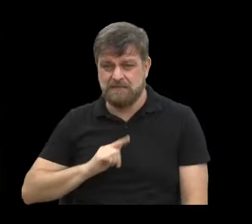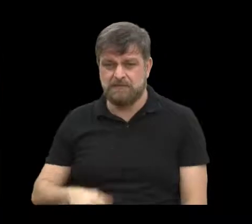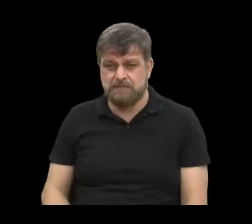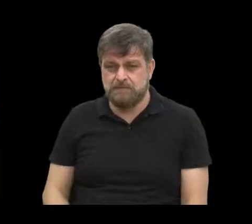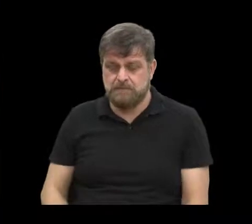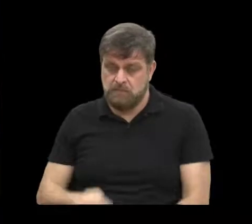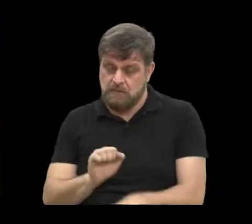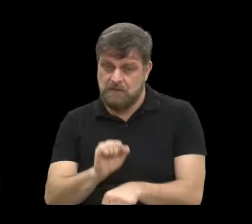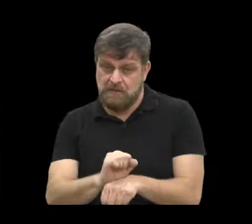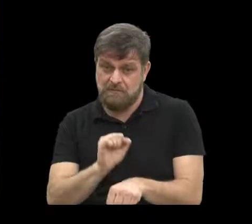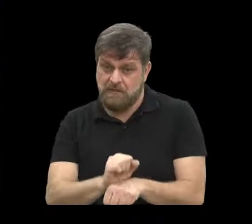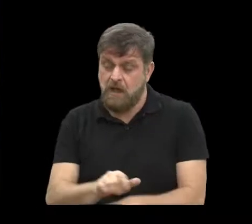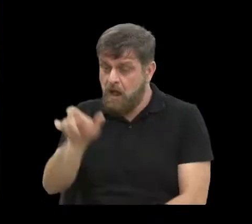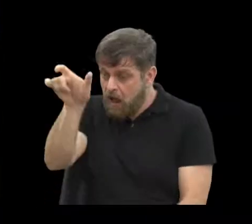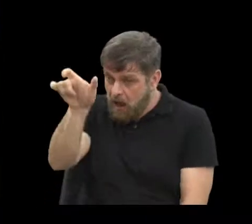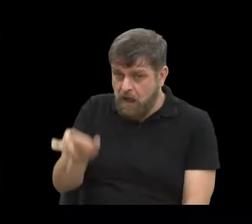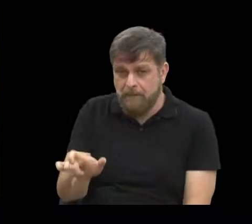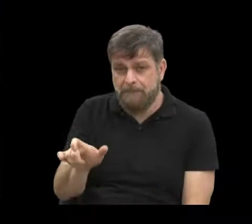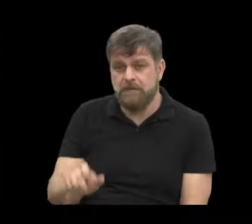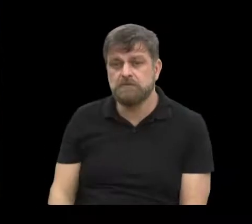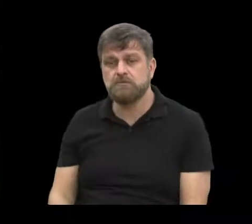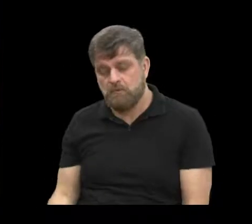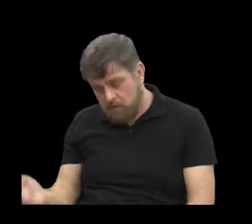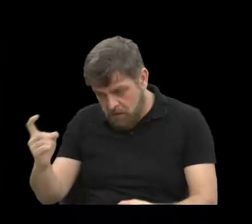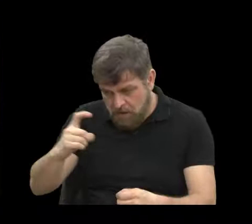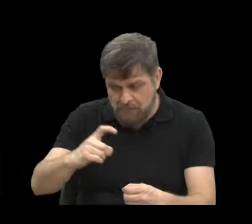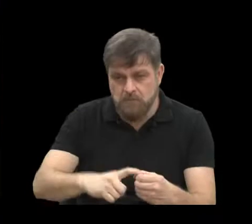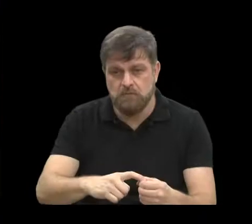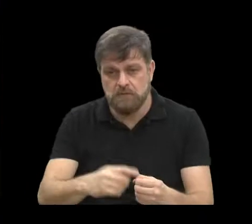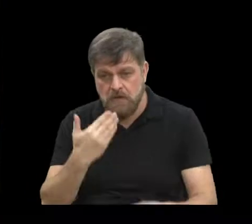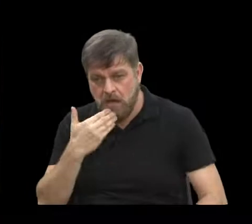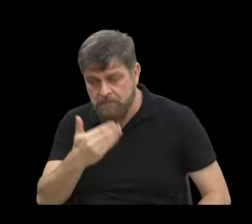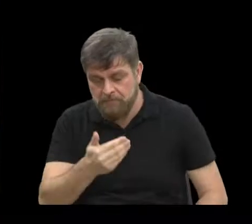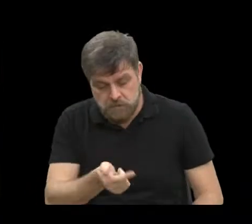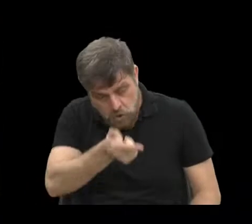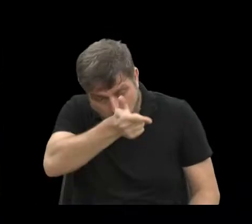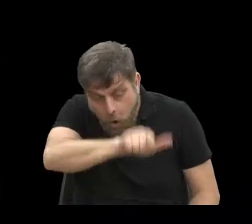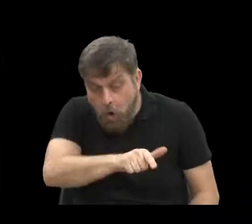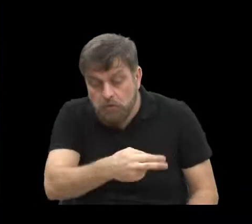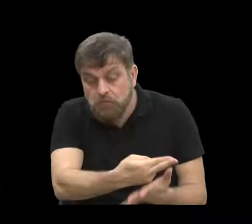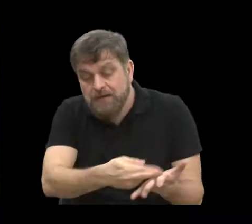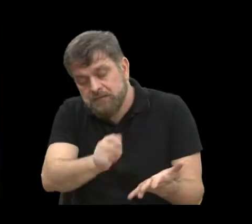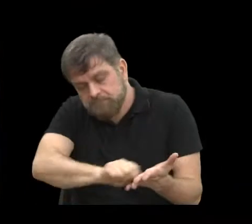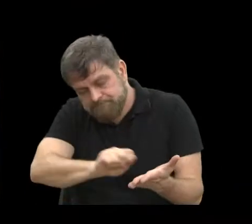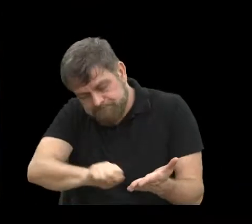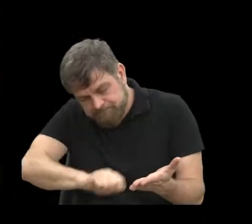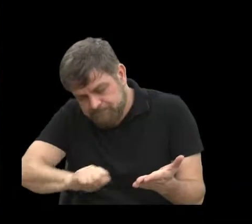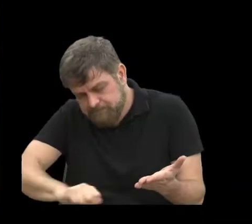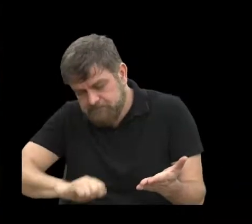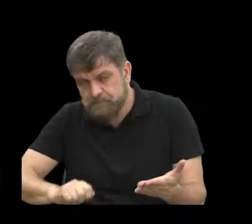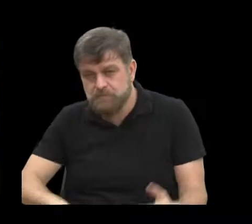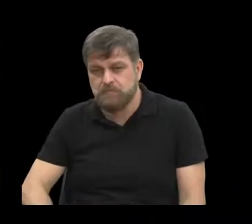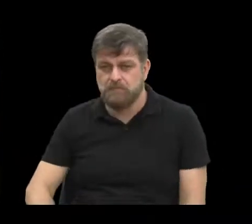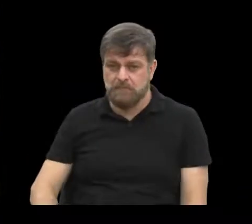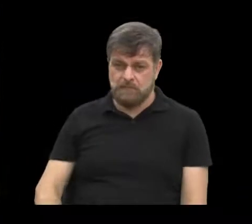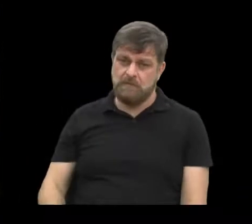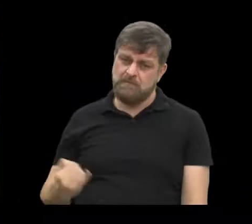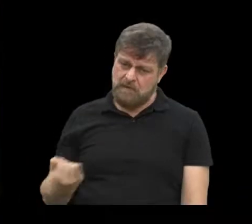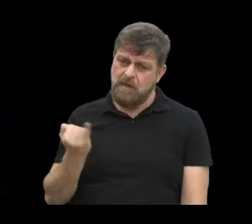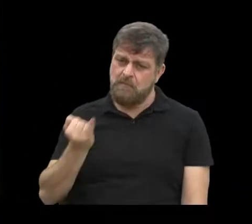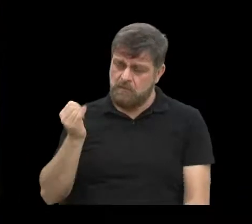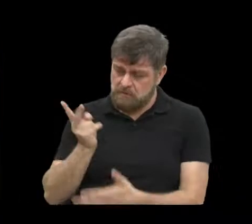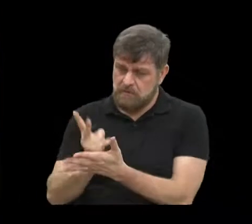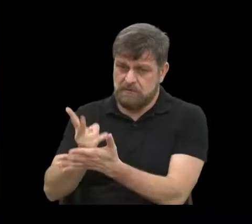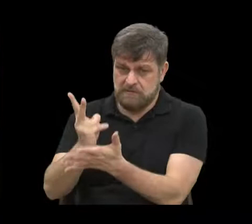tramitando não impede a pessoa de entrar inclusive com um novo requerimento, tá? Mas vale a pena